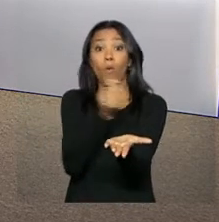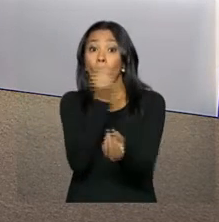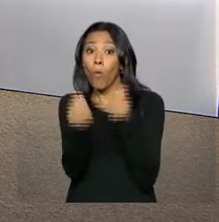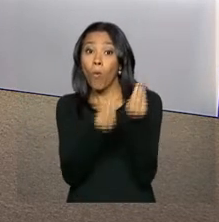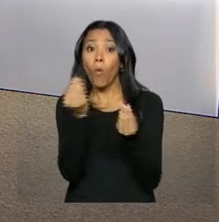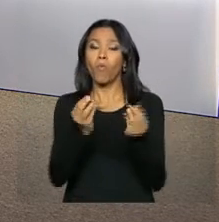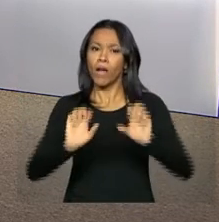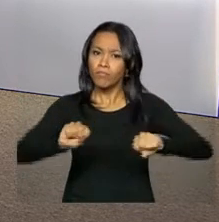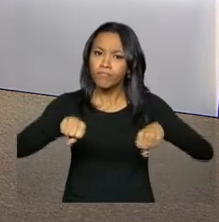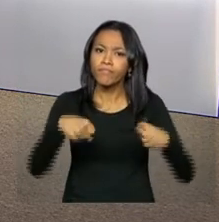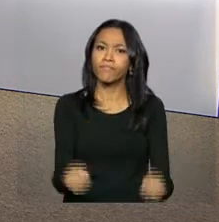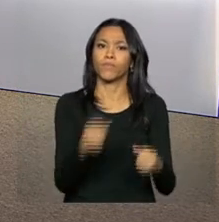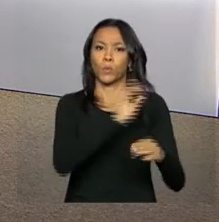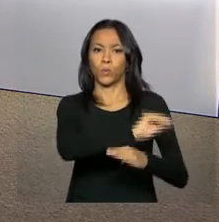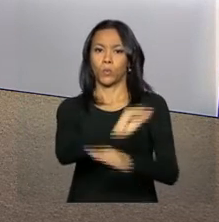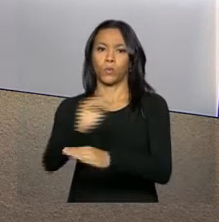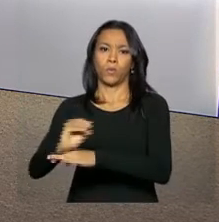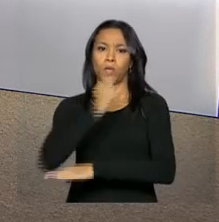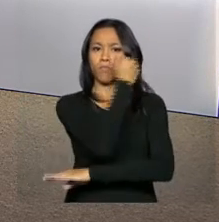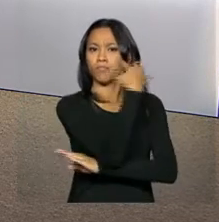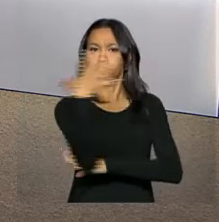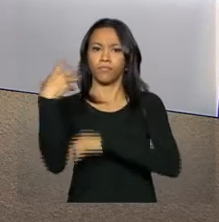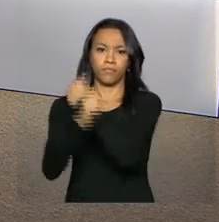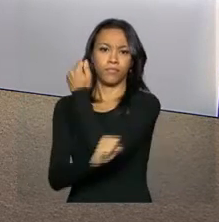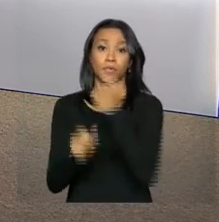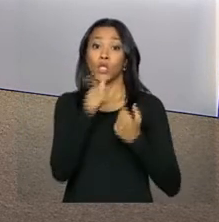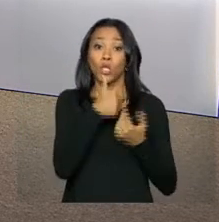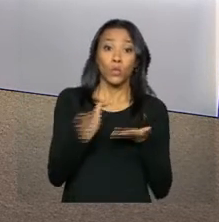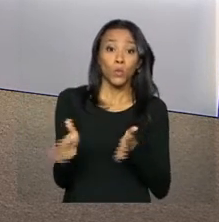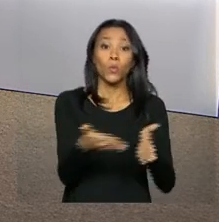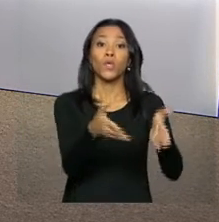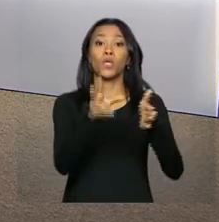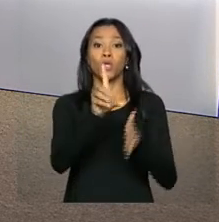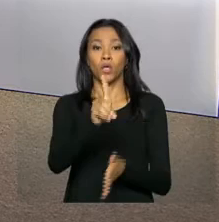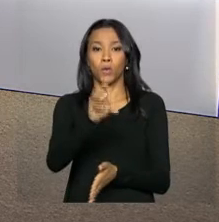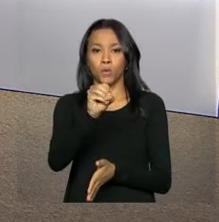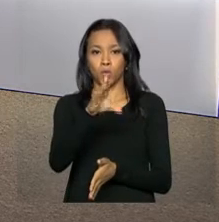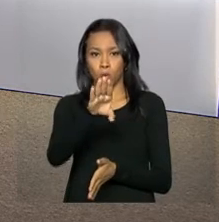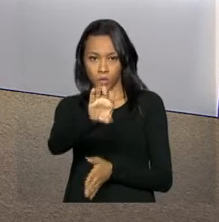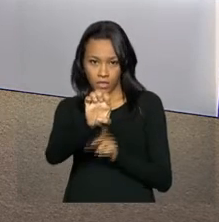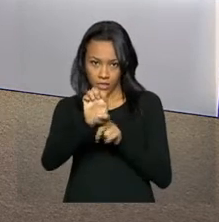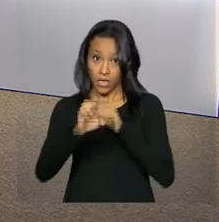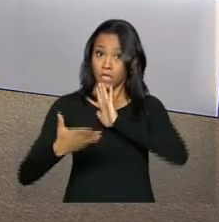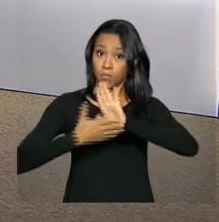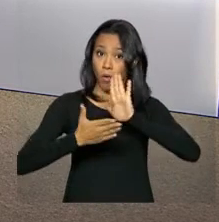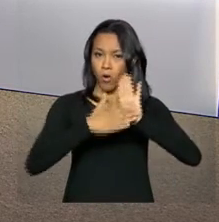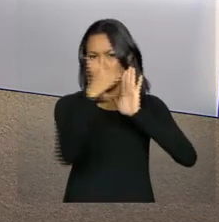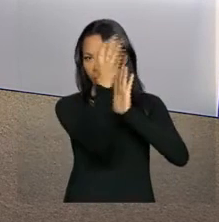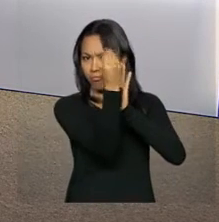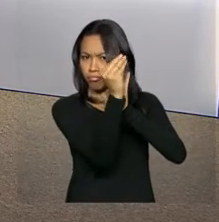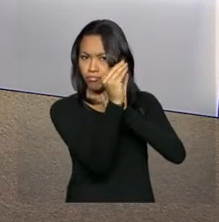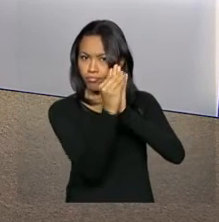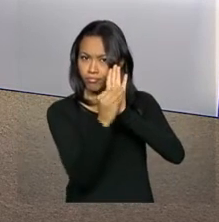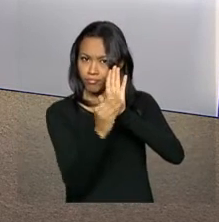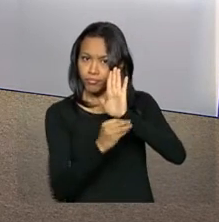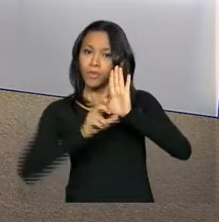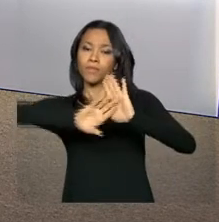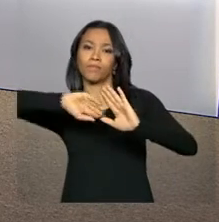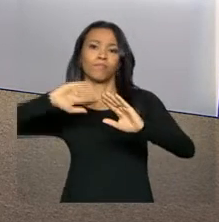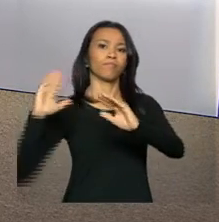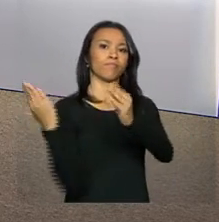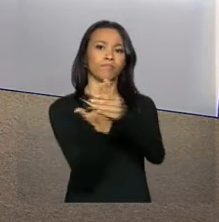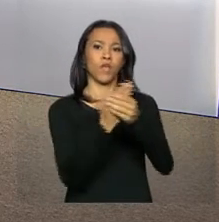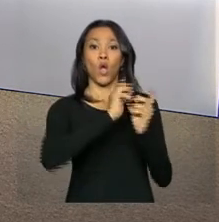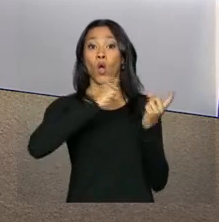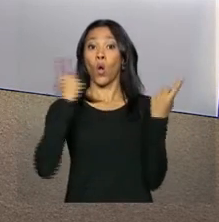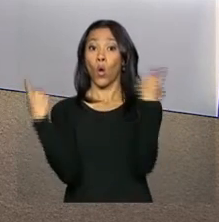recuperação ambiental e econômica da bacia do rio doce as propostas vão integrar a ação judicial coletiva contra a